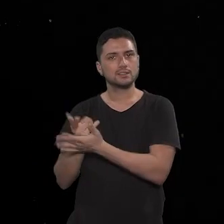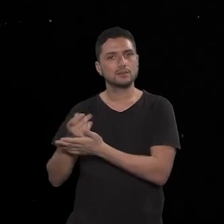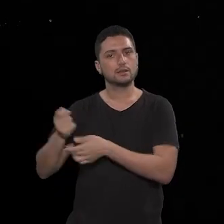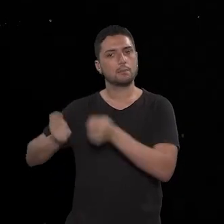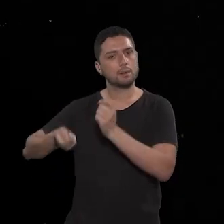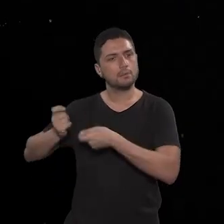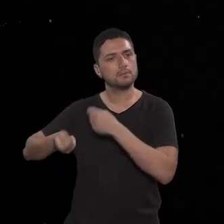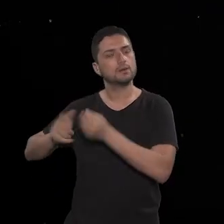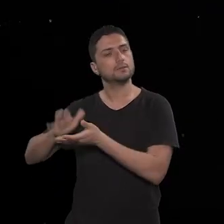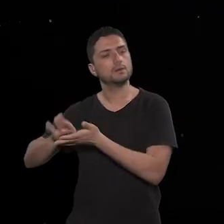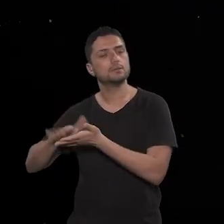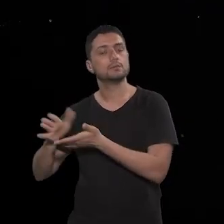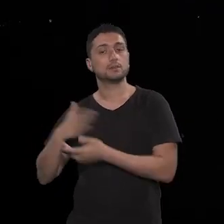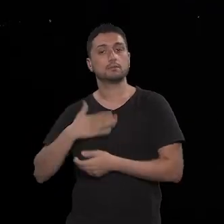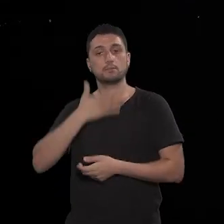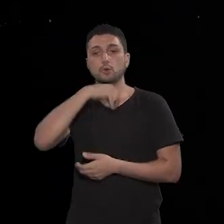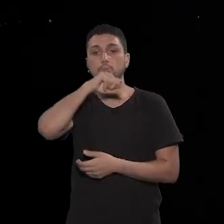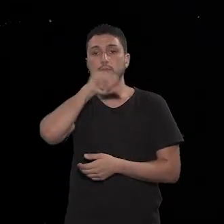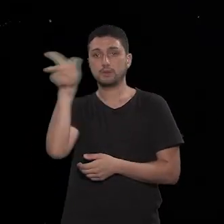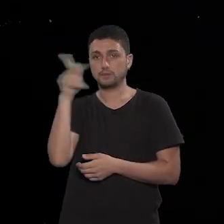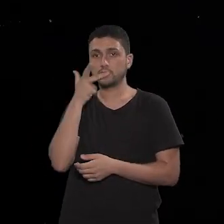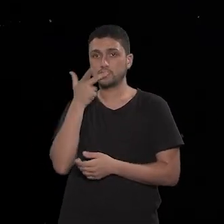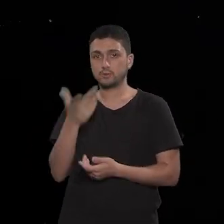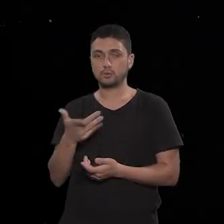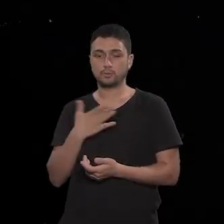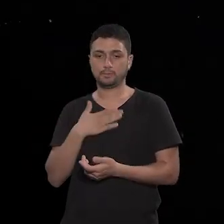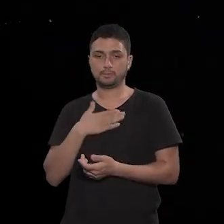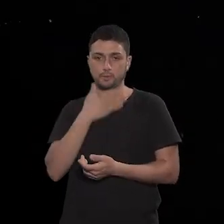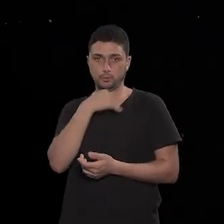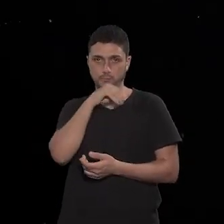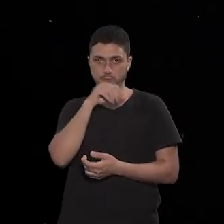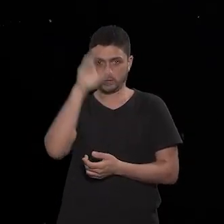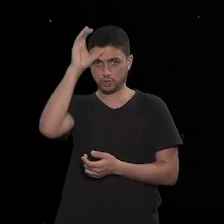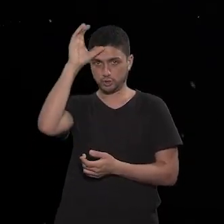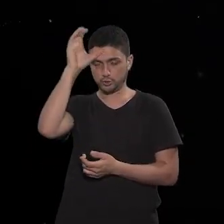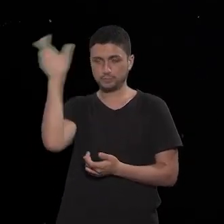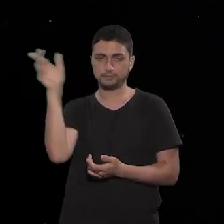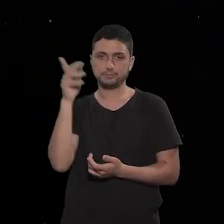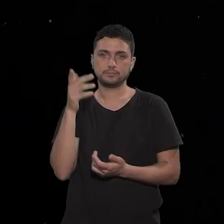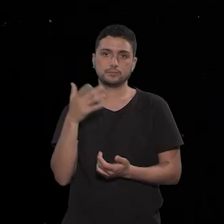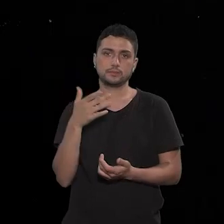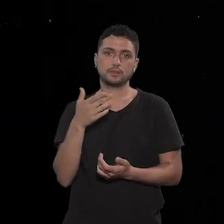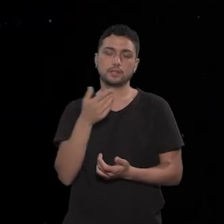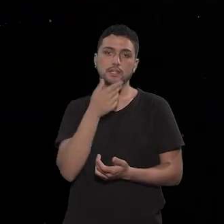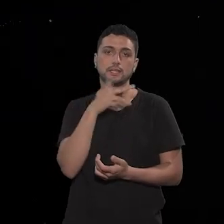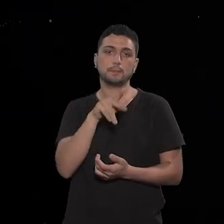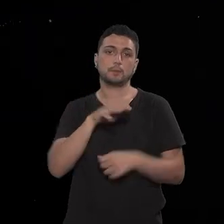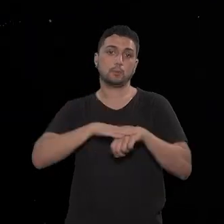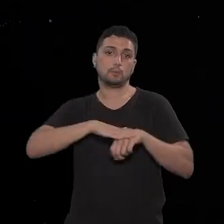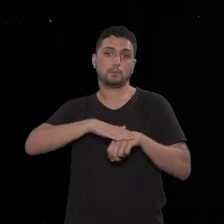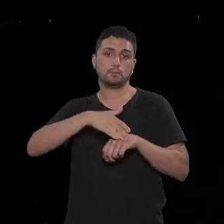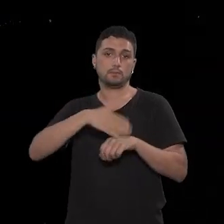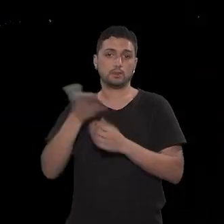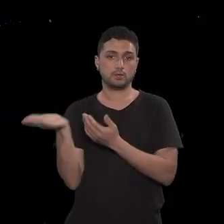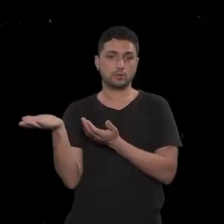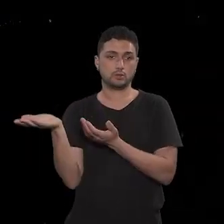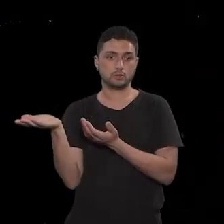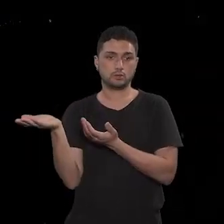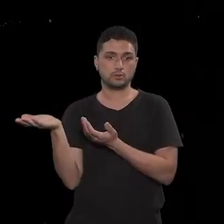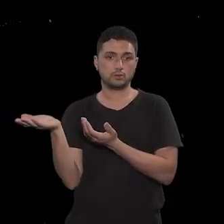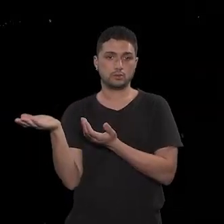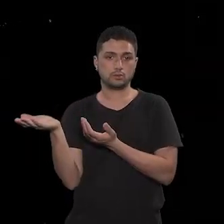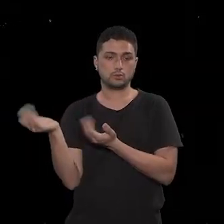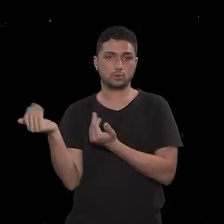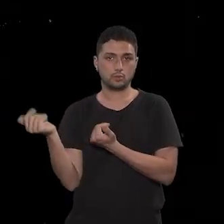né? O samba, vovô, segundo meu pai e meus tios, meu pai é o irmão mais novo, é